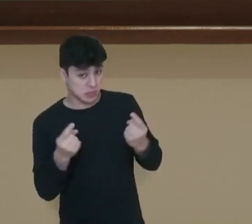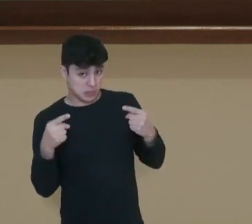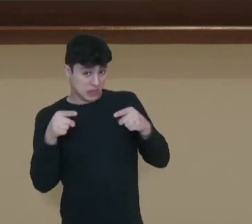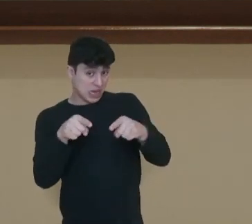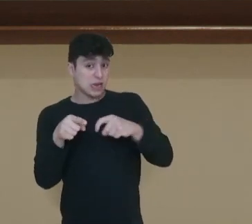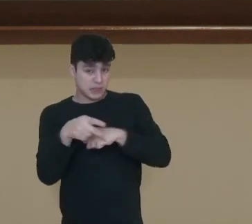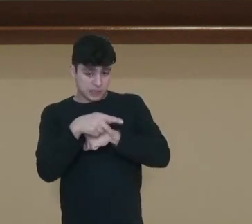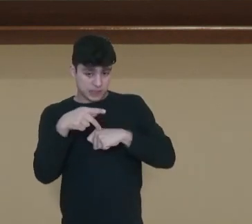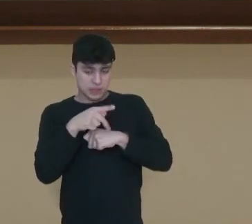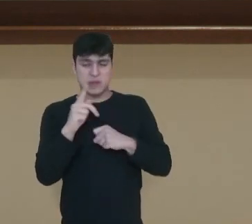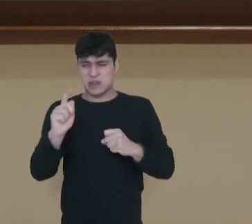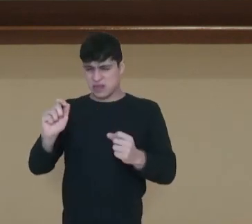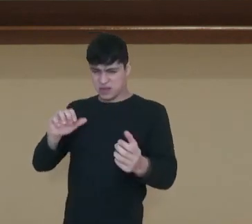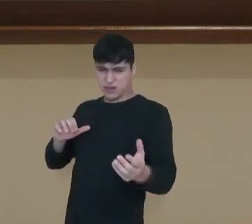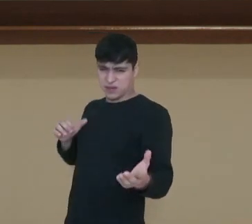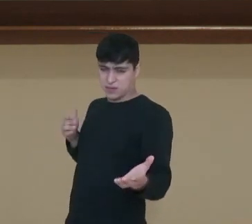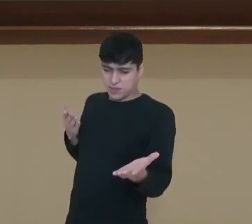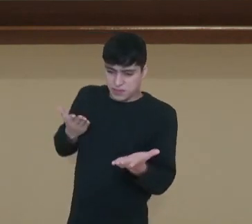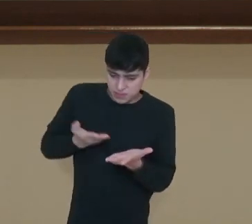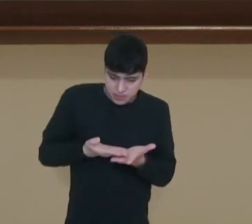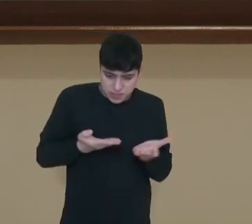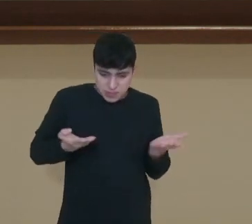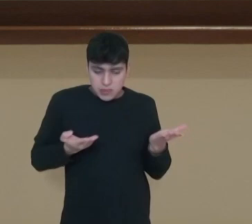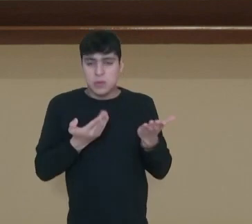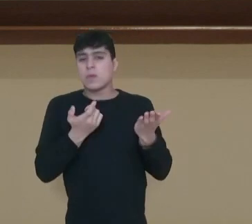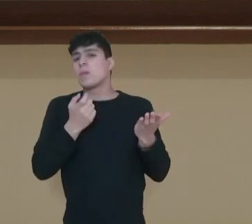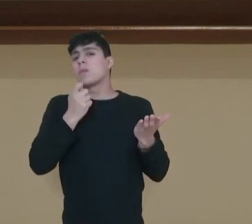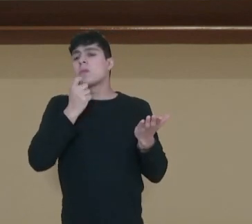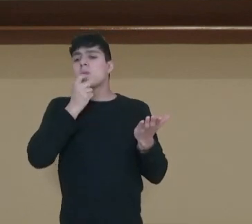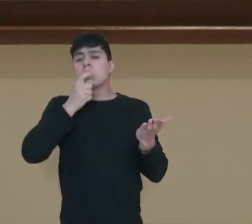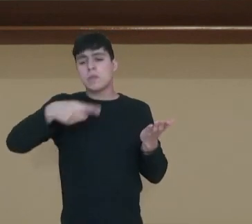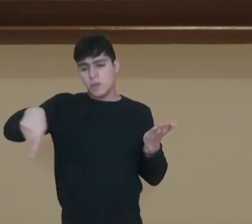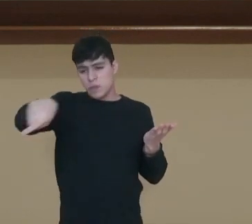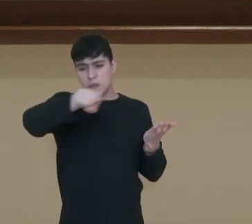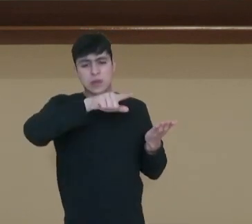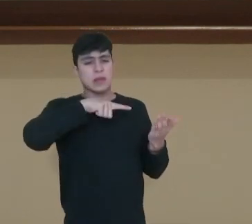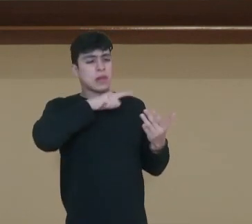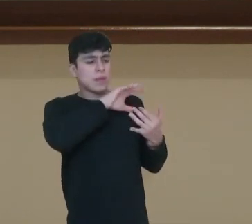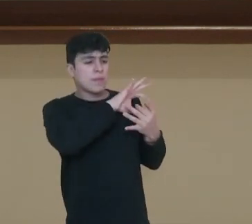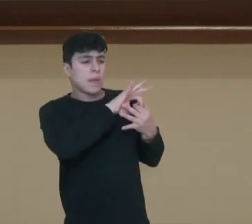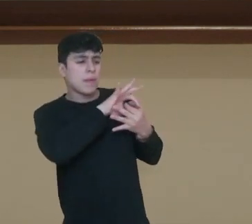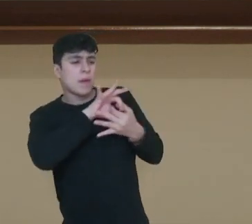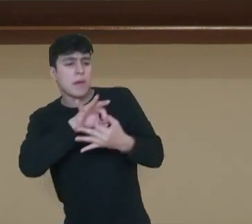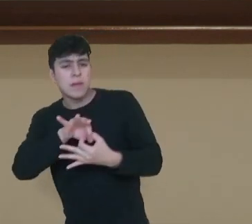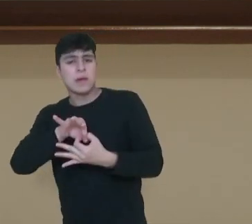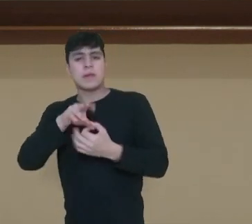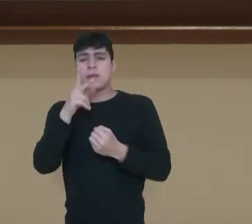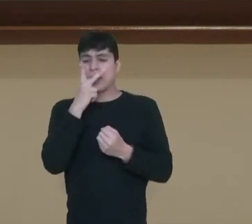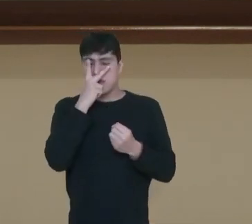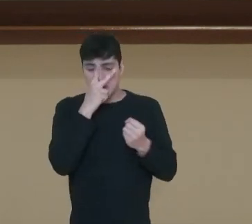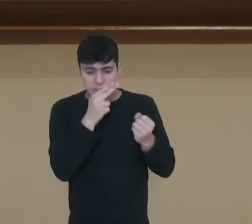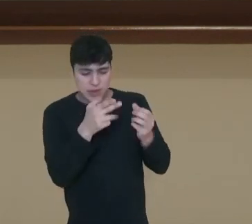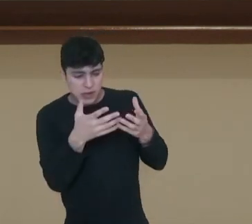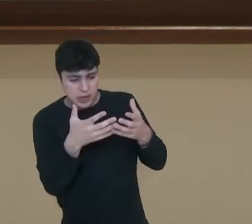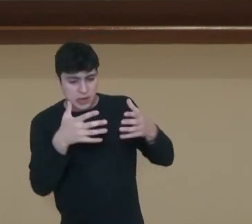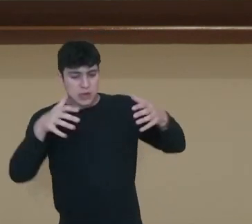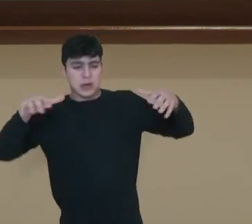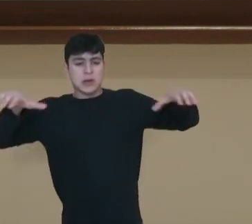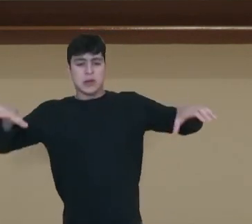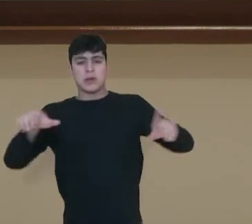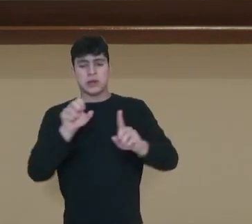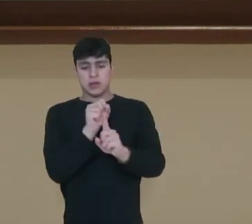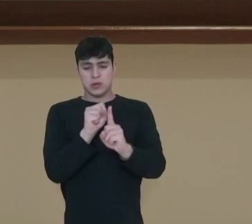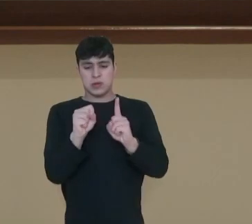inclusive ainda hoje, né, eles utilizam um contexto cultural de divisão